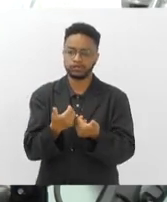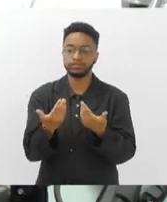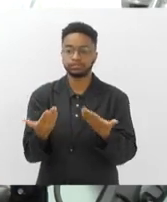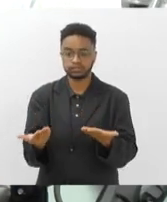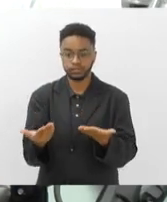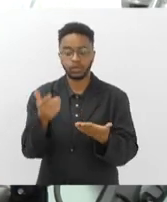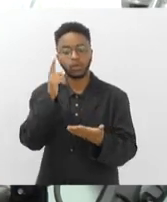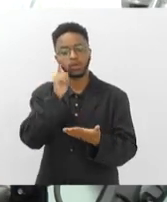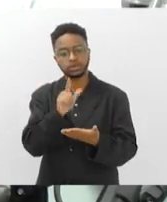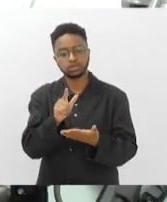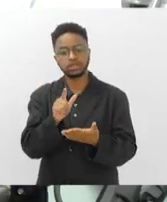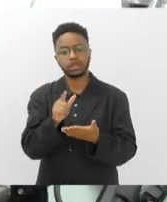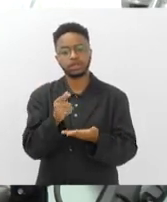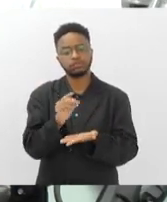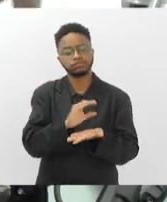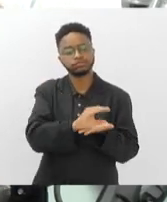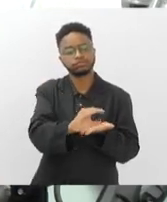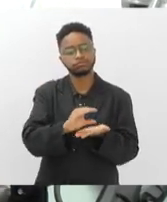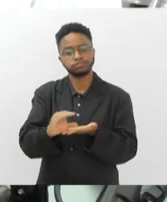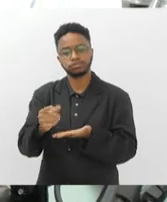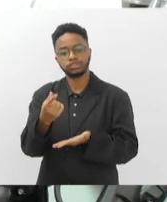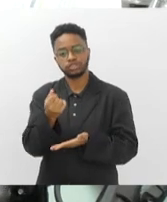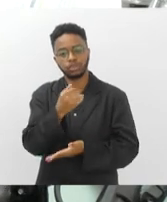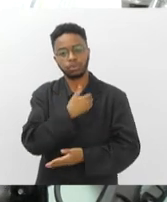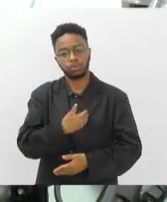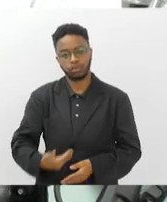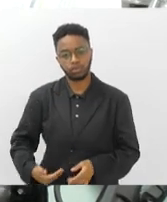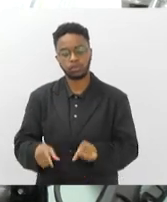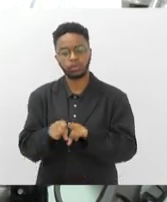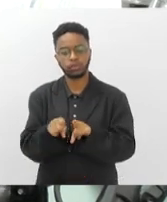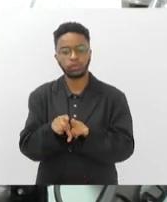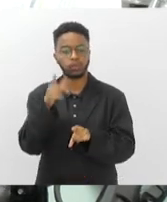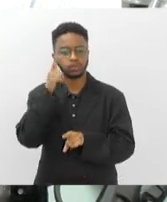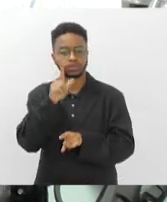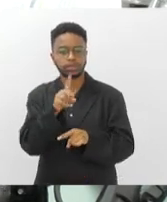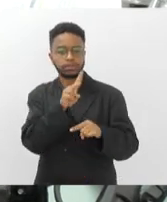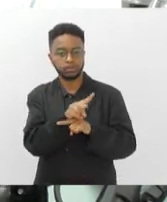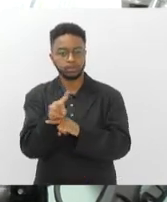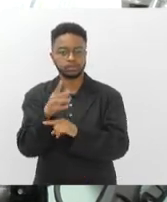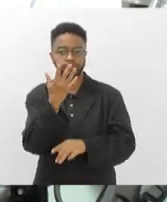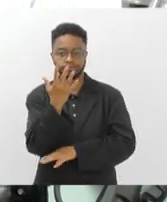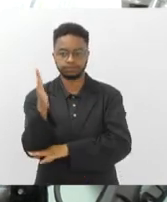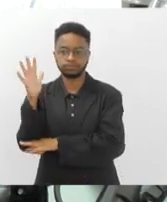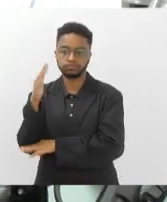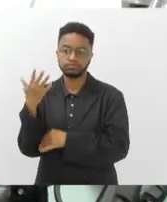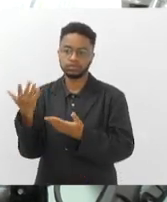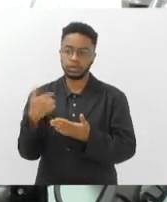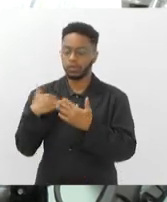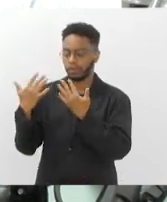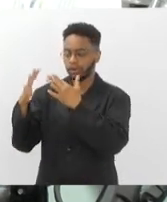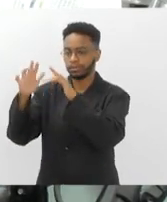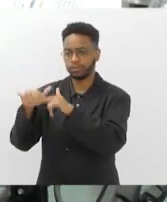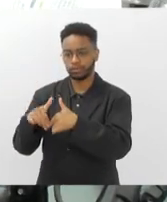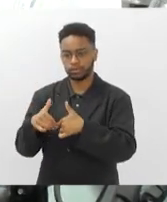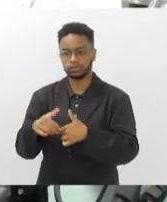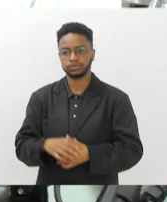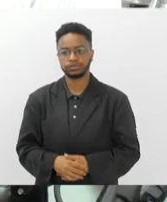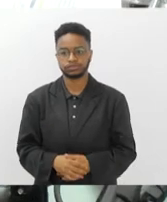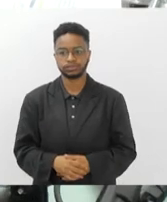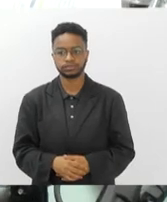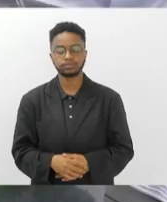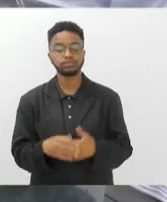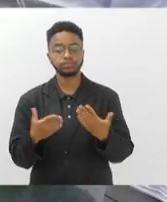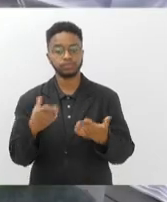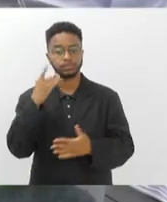acesso a recursos públicos, que poderia otimizar muito mais e preservar muito mais. Então, parabenizar a Vossa Excelência pela iniciativa. É exatamente isso. Exatamente. Deputado Carlos